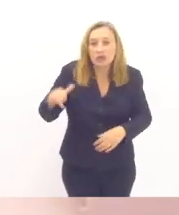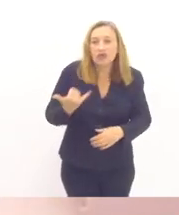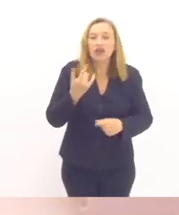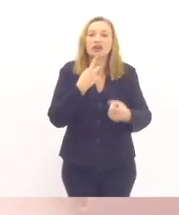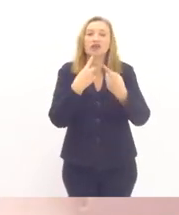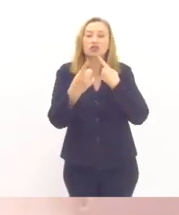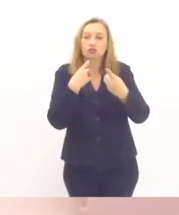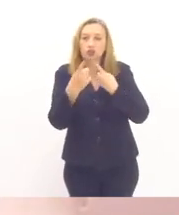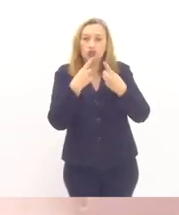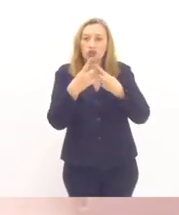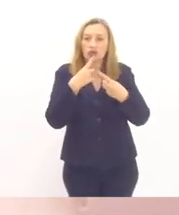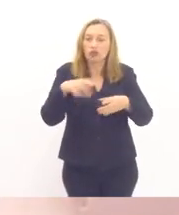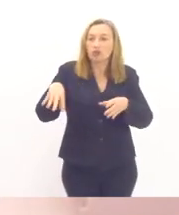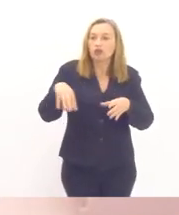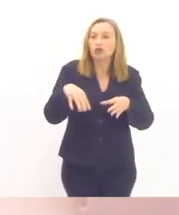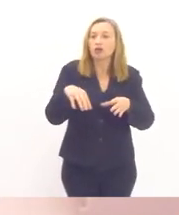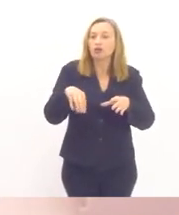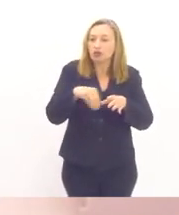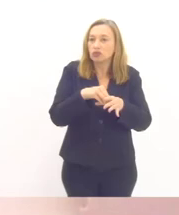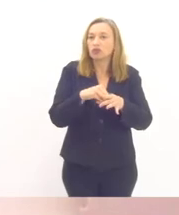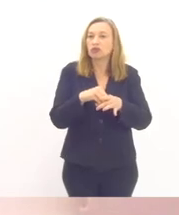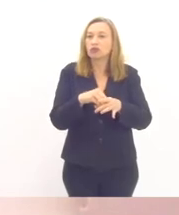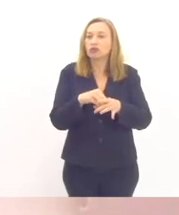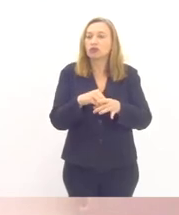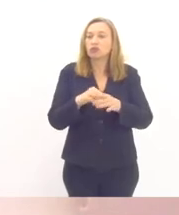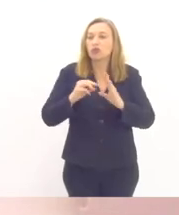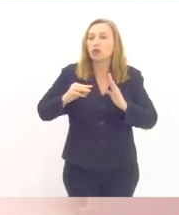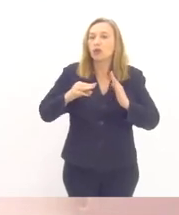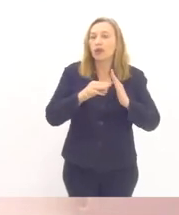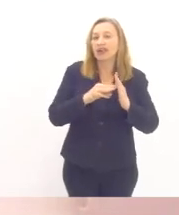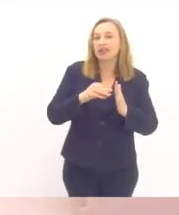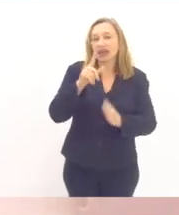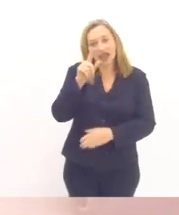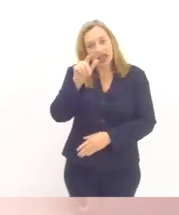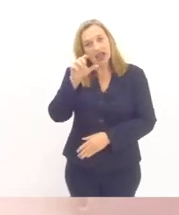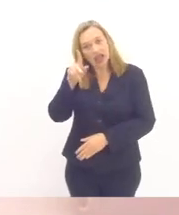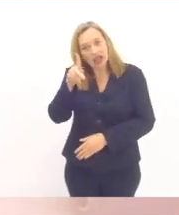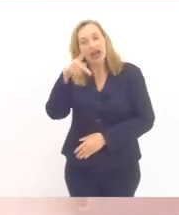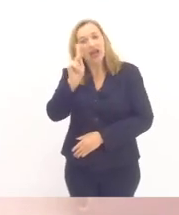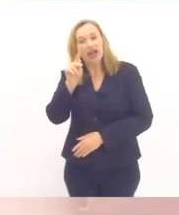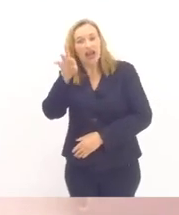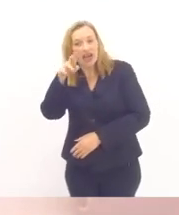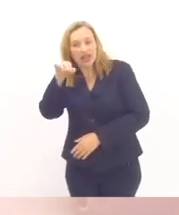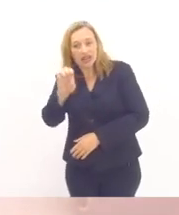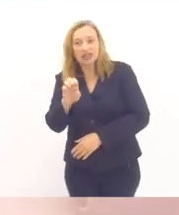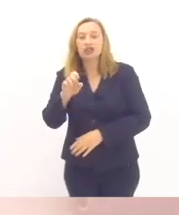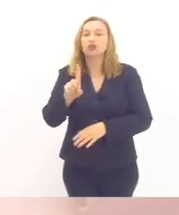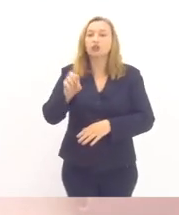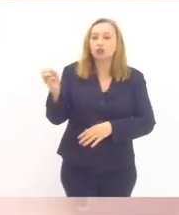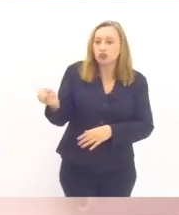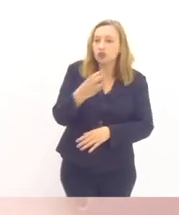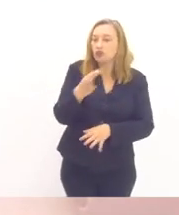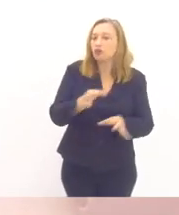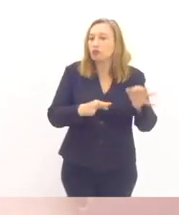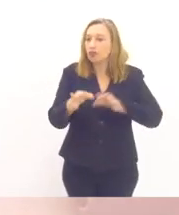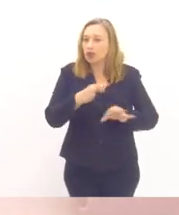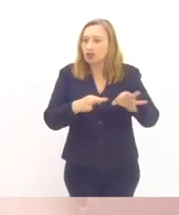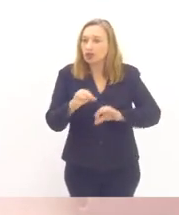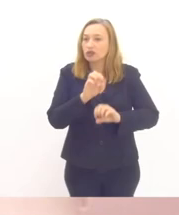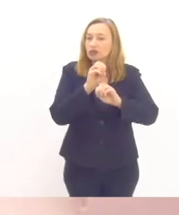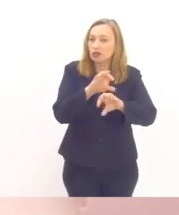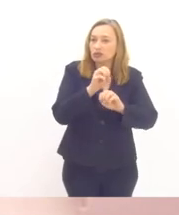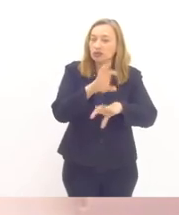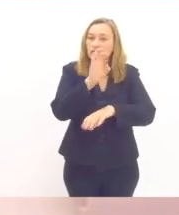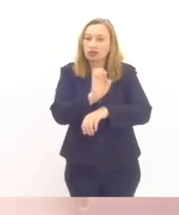debate para instituir, né, talvez como meta, Ana Karina, talvez como meta do novo Plano Nacional de Educação, uma meta voltada para a